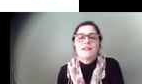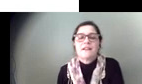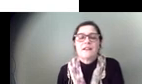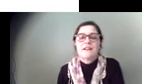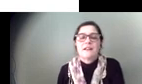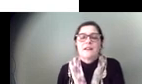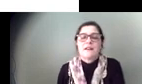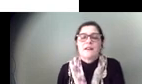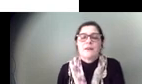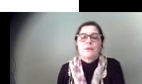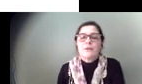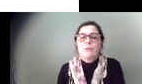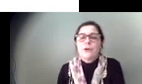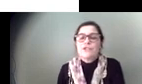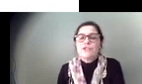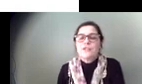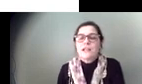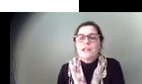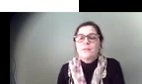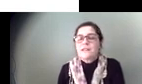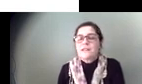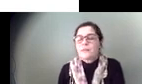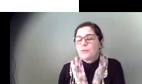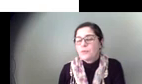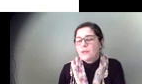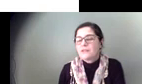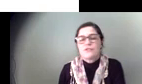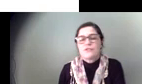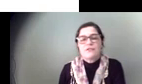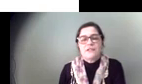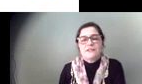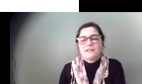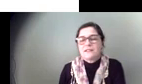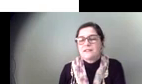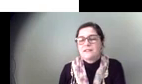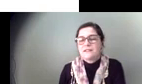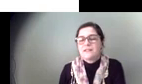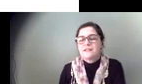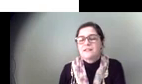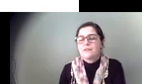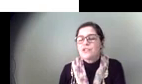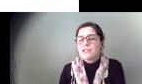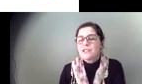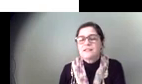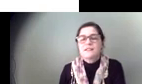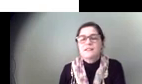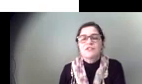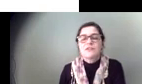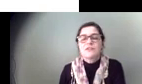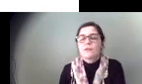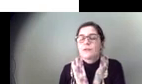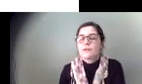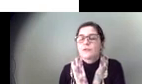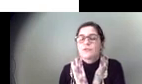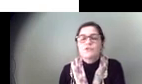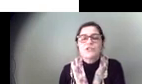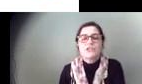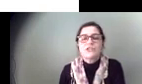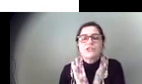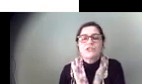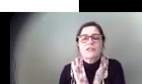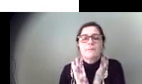observar, né? O que pode ajudar a passar por momentos difíceis, né? São dicas que a gente vai colocando no